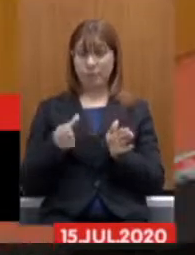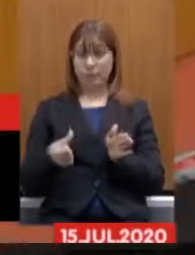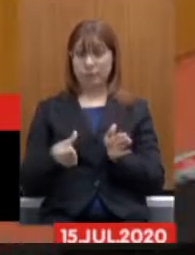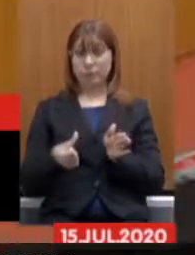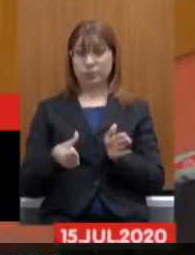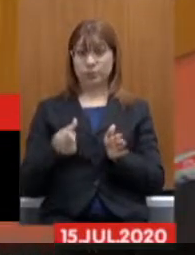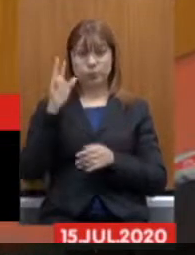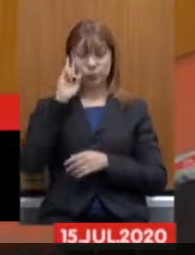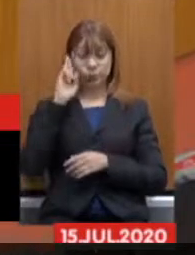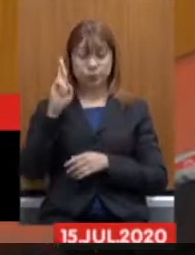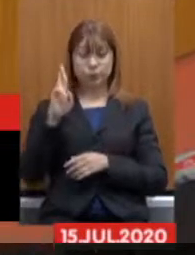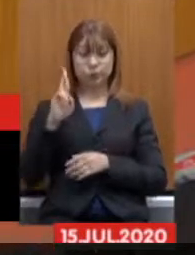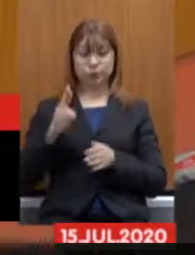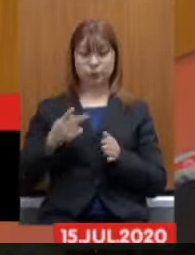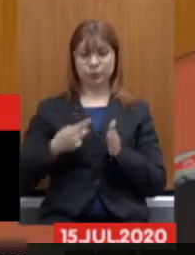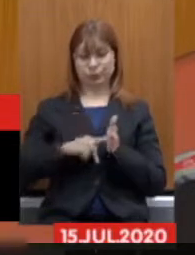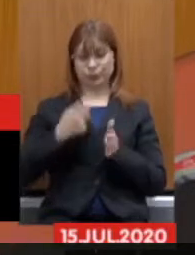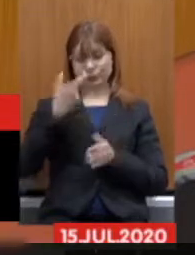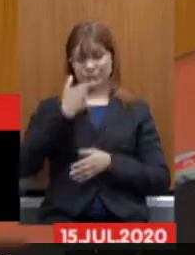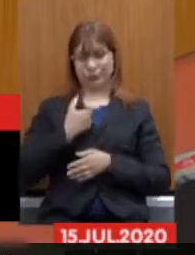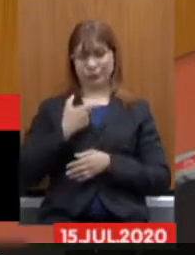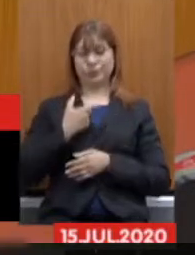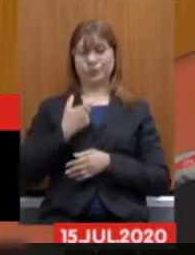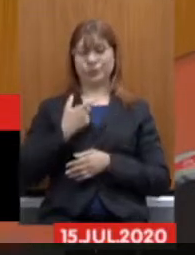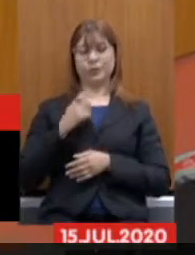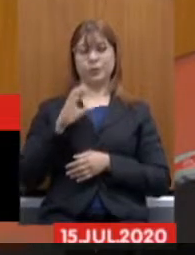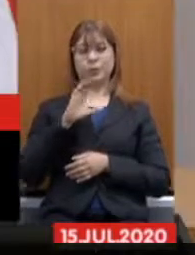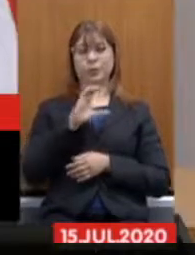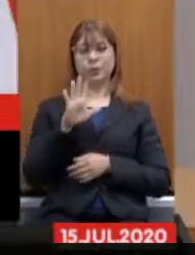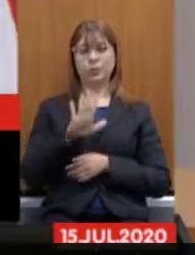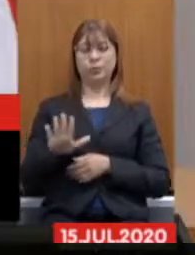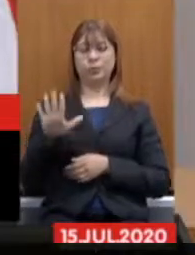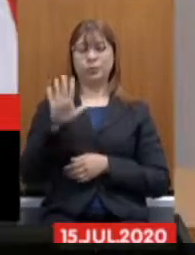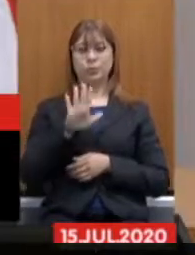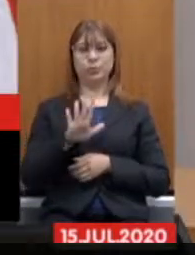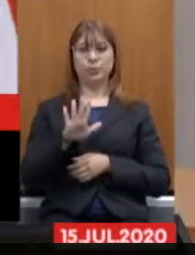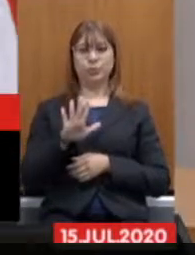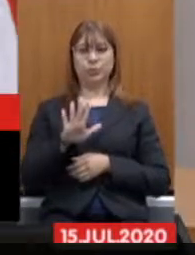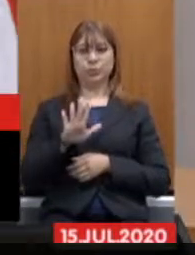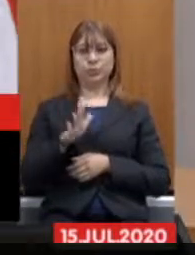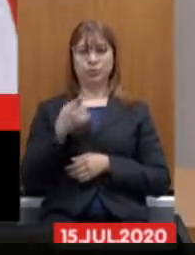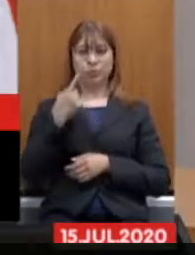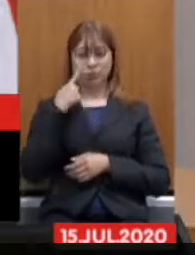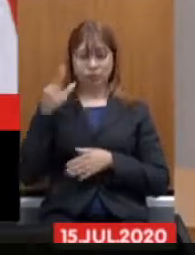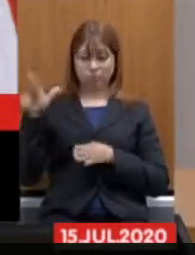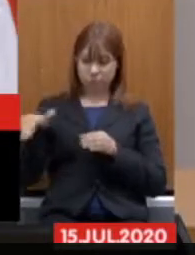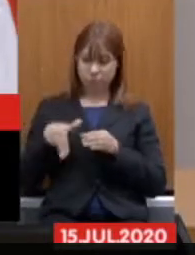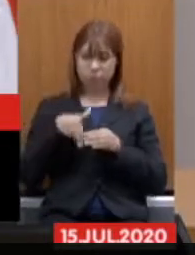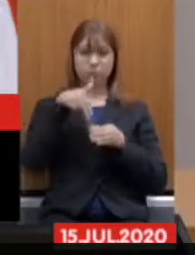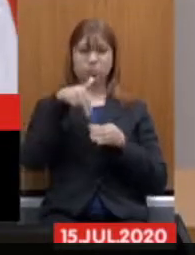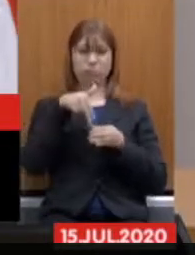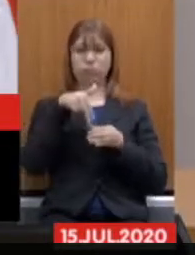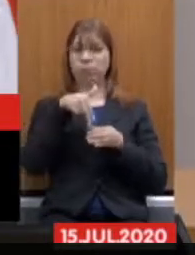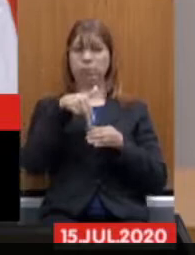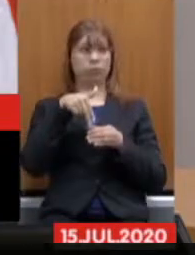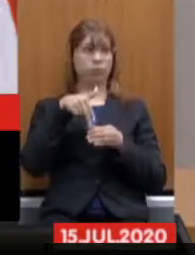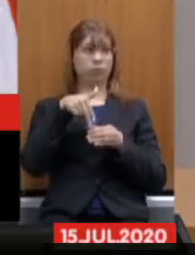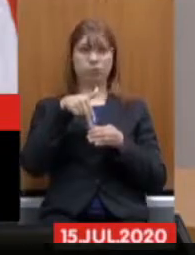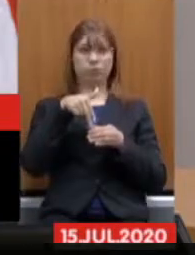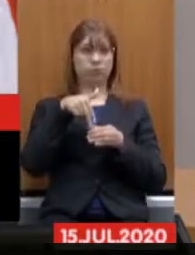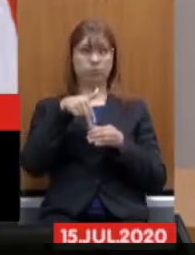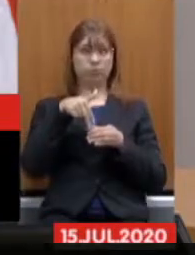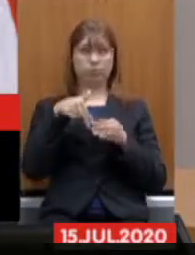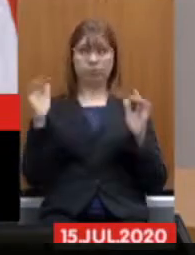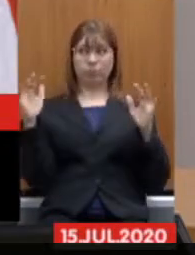que um diretor do sind-ute no caso eu a coordenadora-geral faz uso desta tribuna tem que a